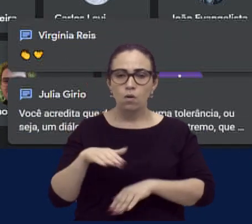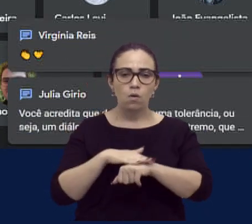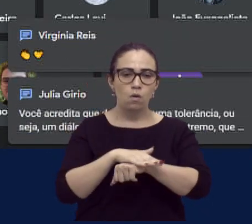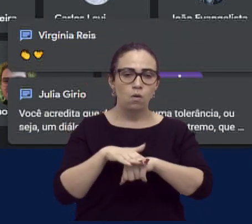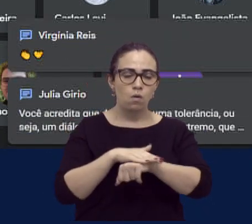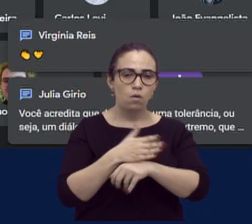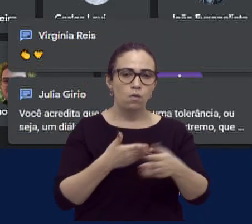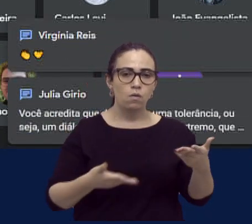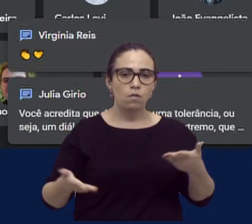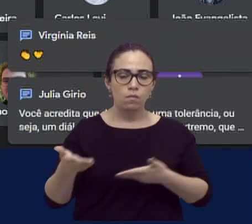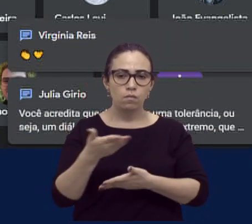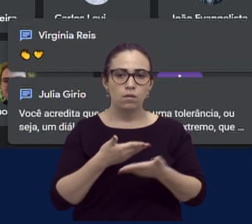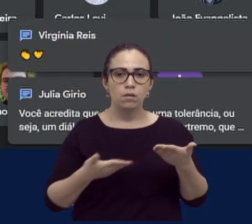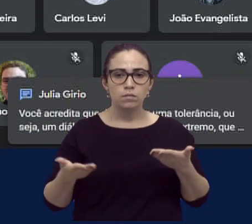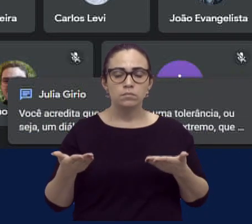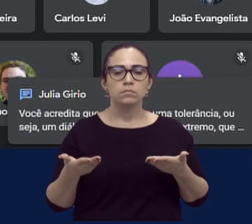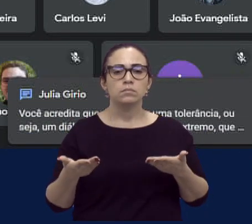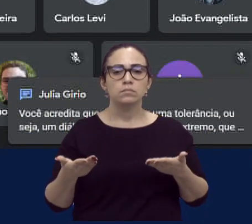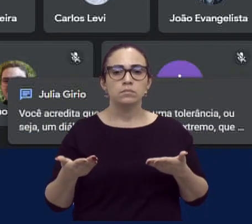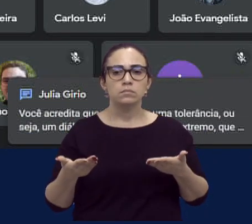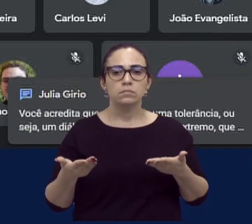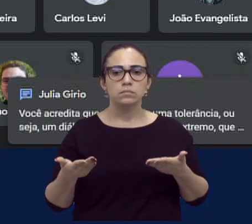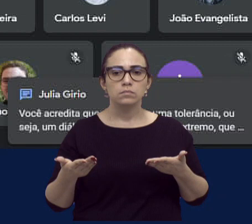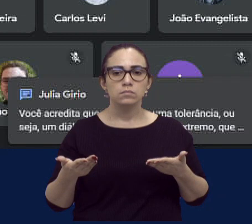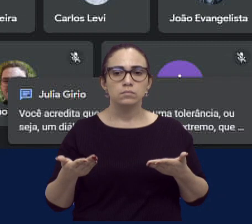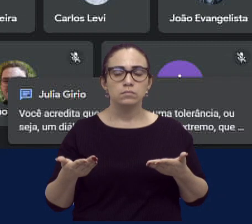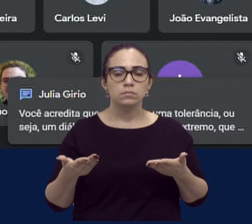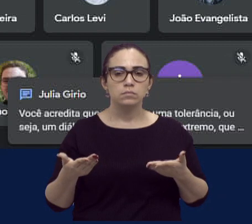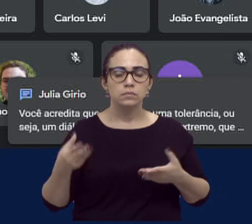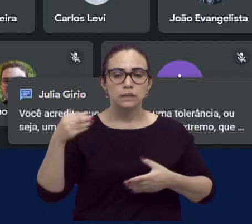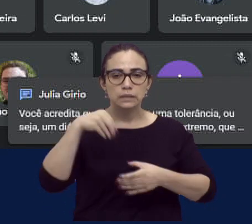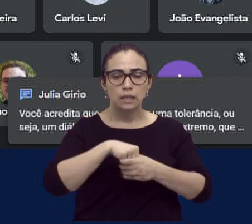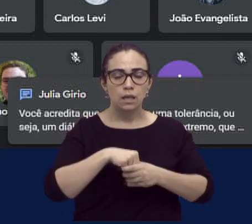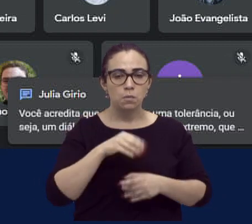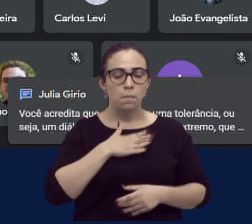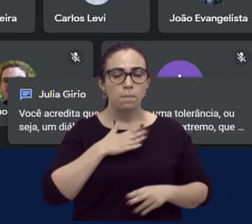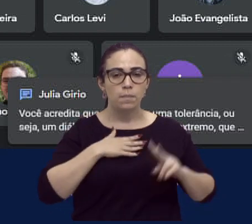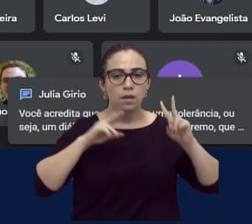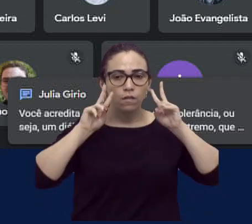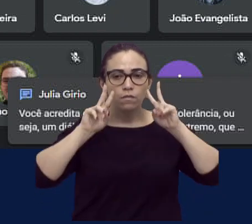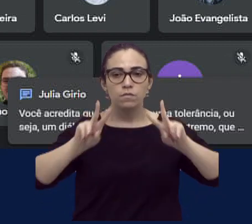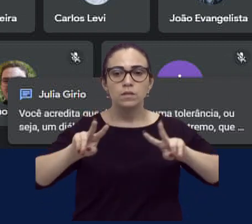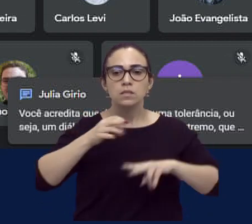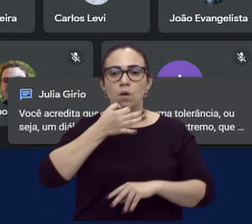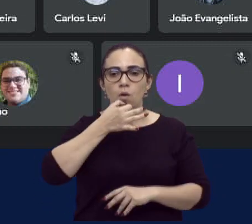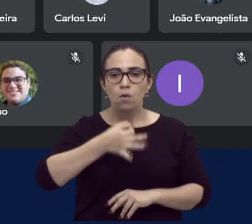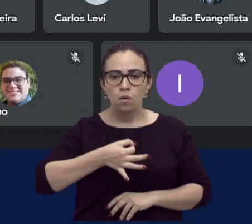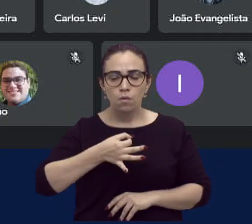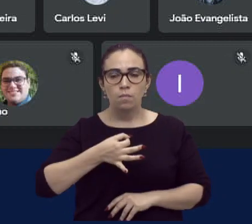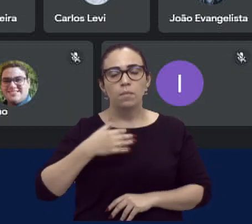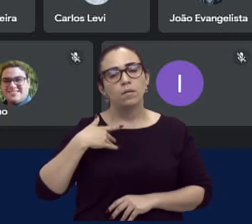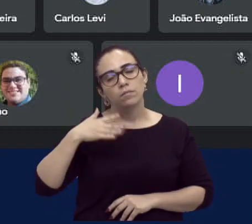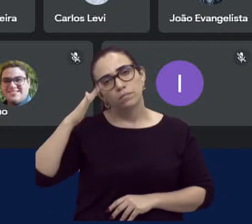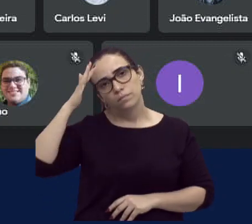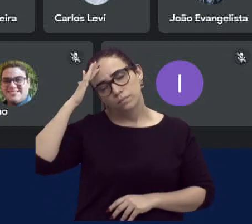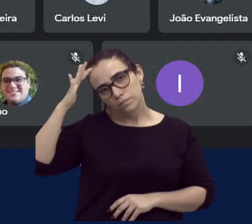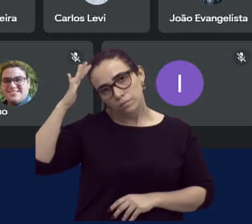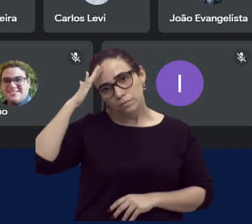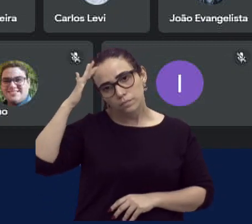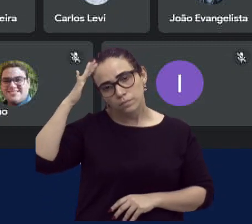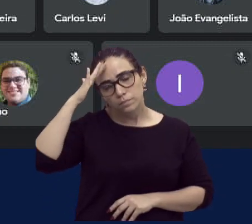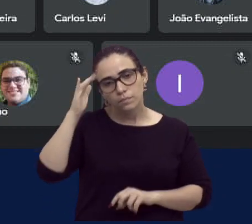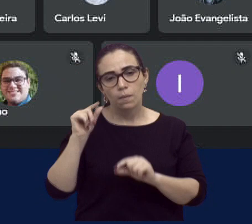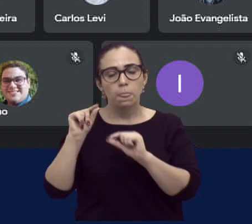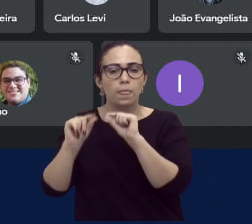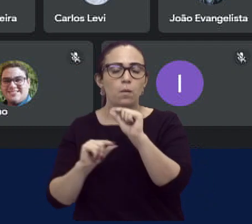mundo e dentro daquela minha visão de mundo, eu imaginar o que